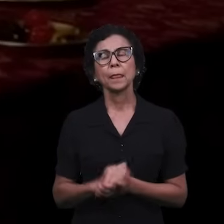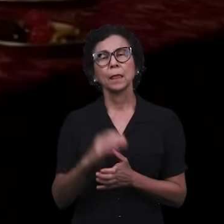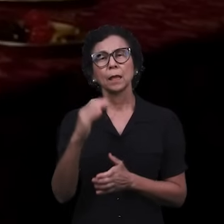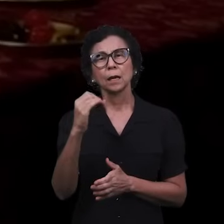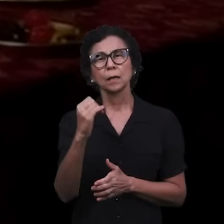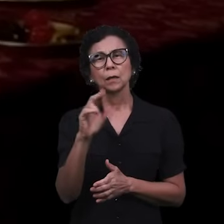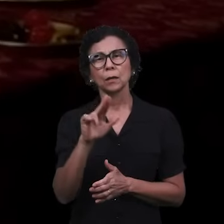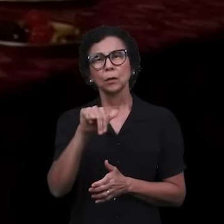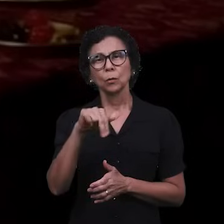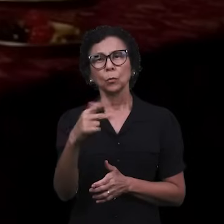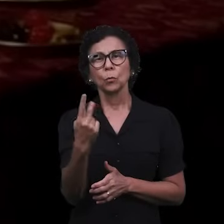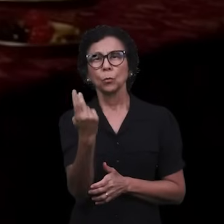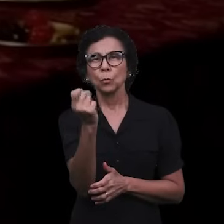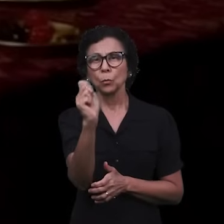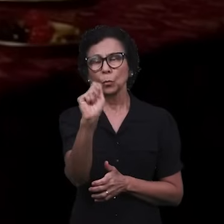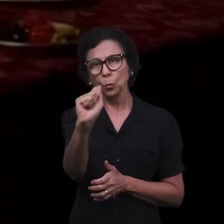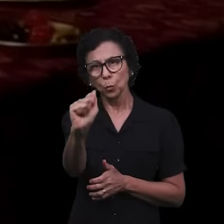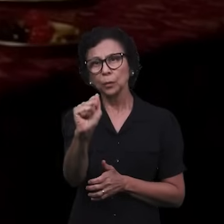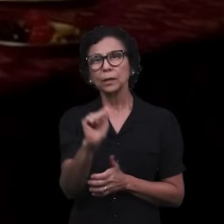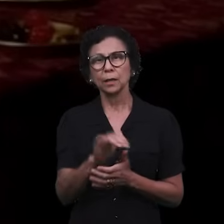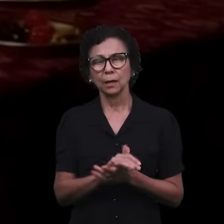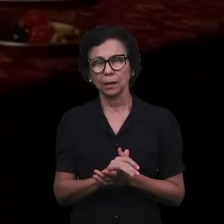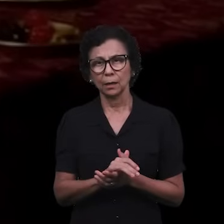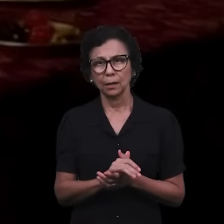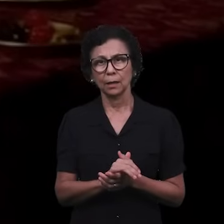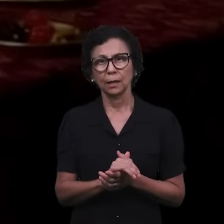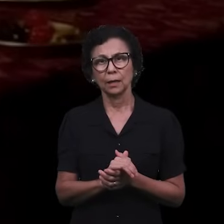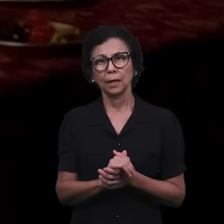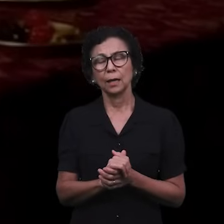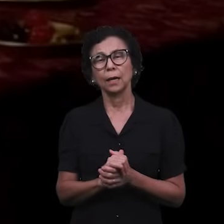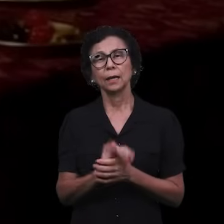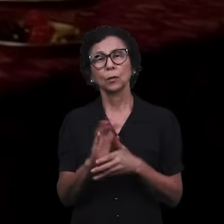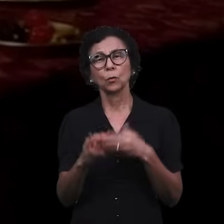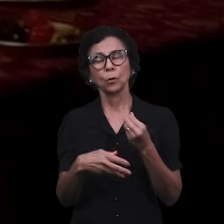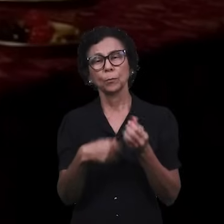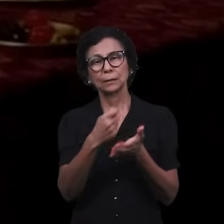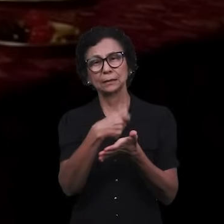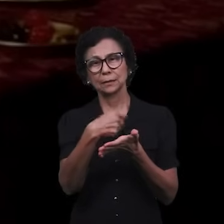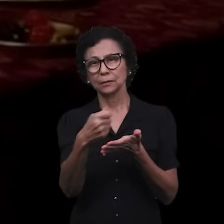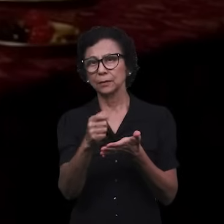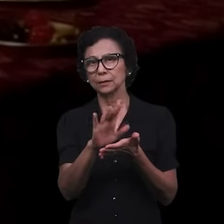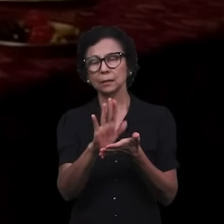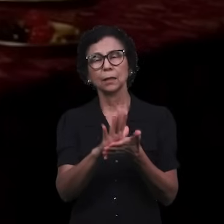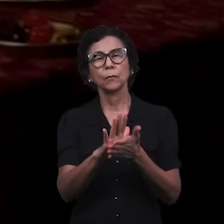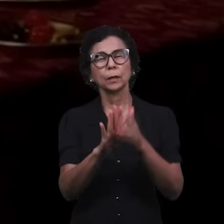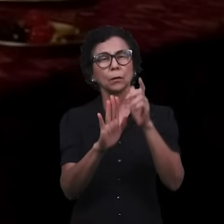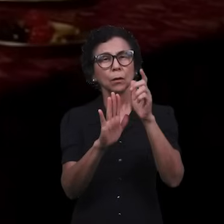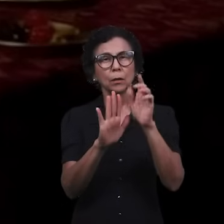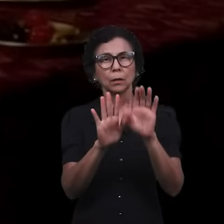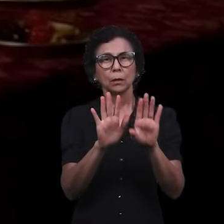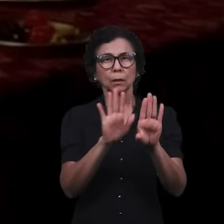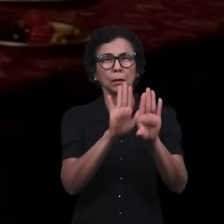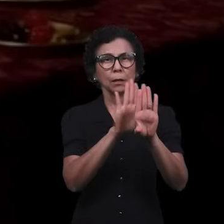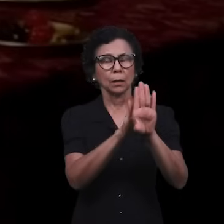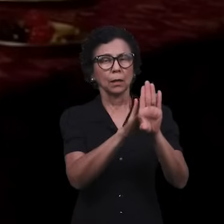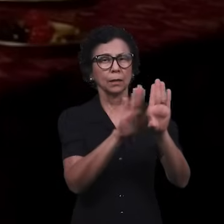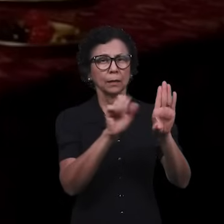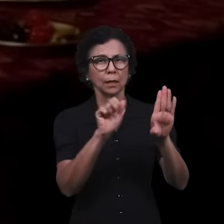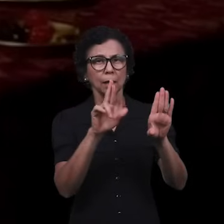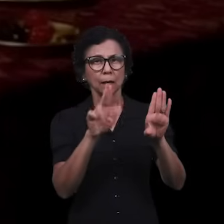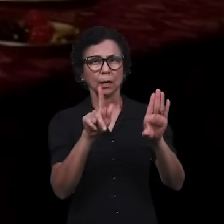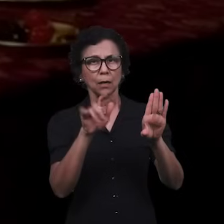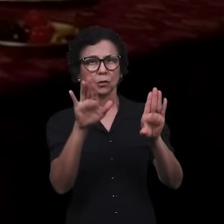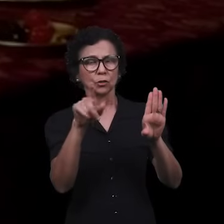significa cunha, porque eles cunhavam, não é? E escreviam dessa forma em placas de argila, não é?